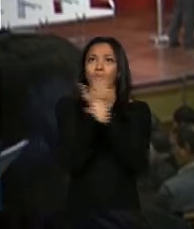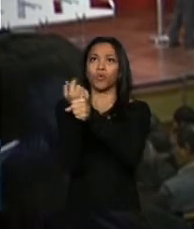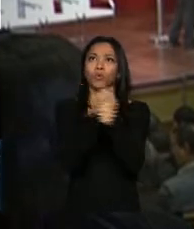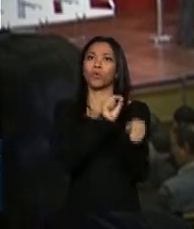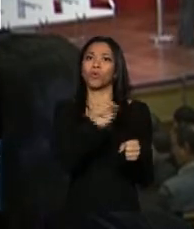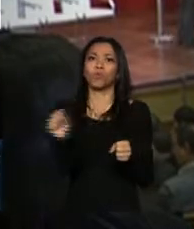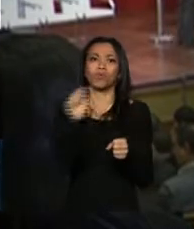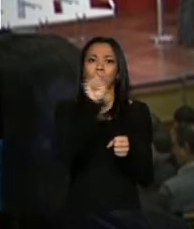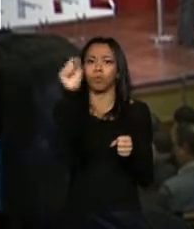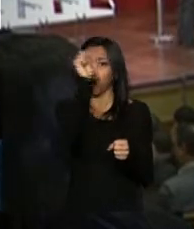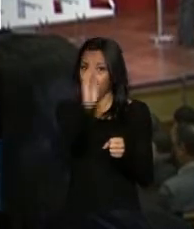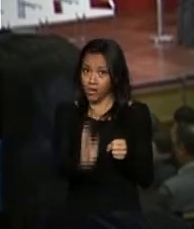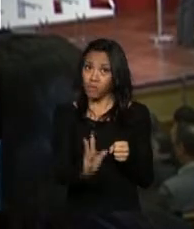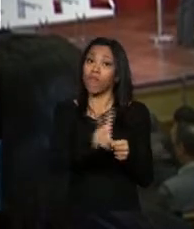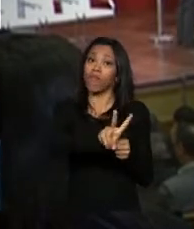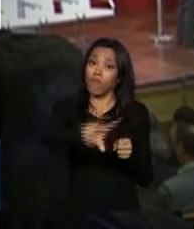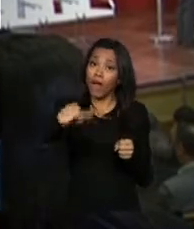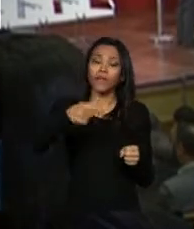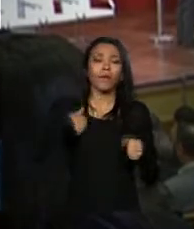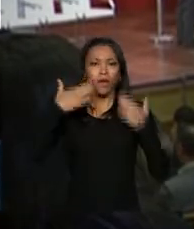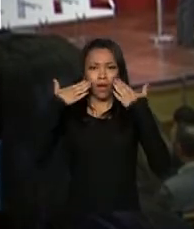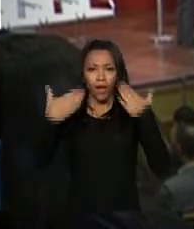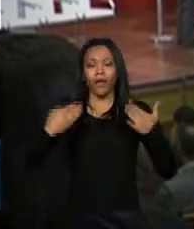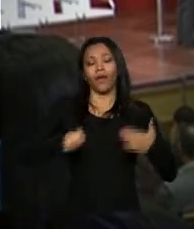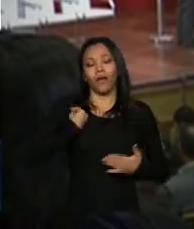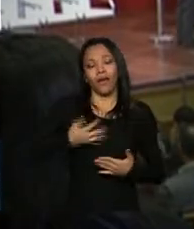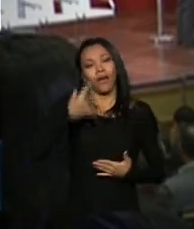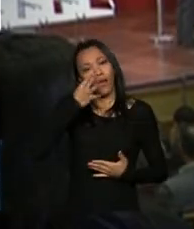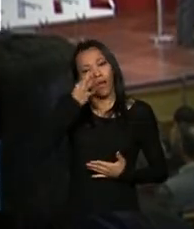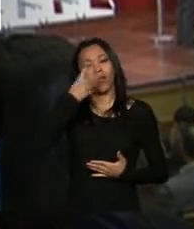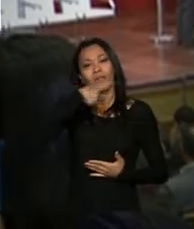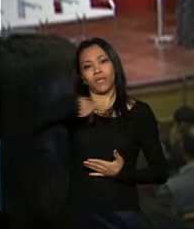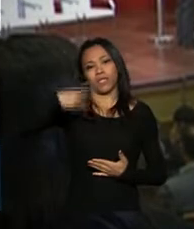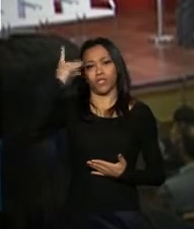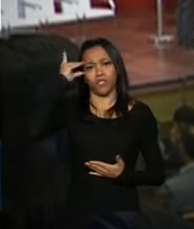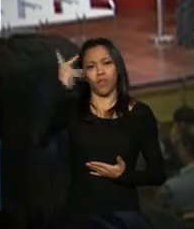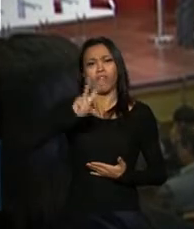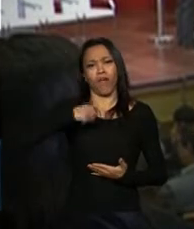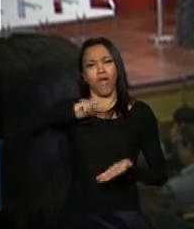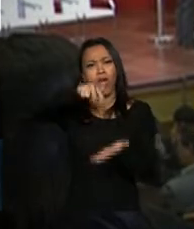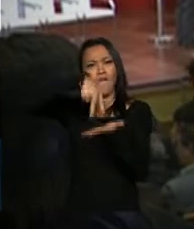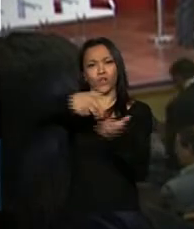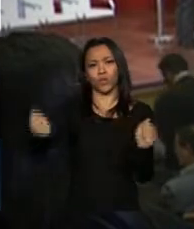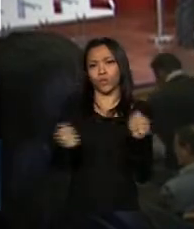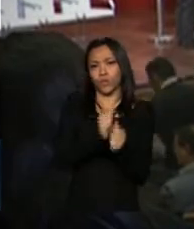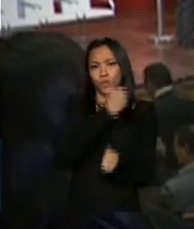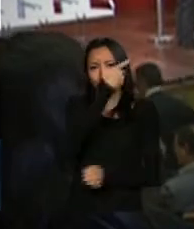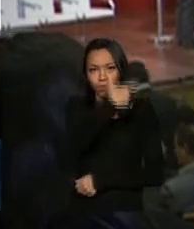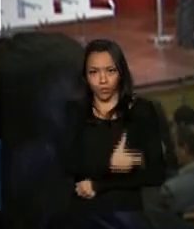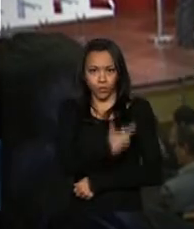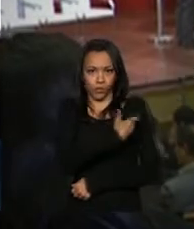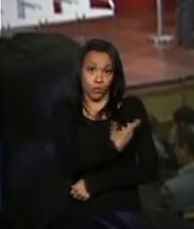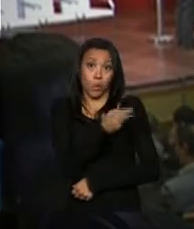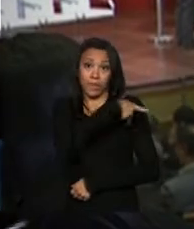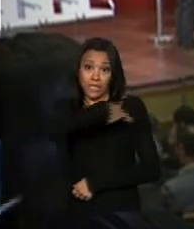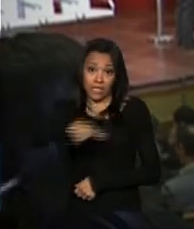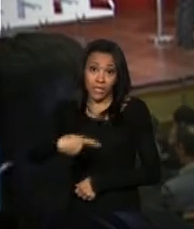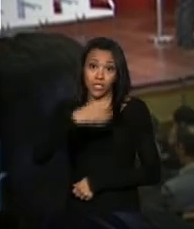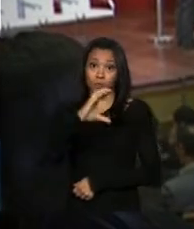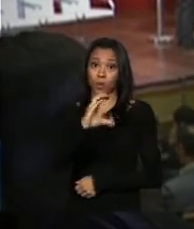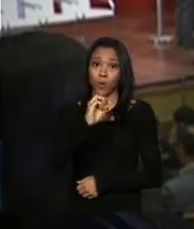cerimônia vai contar com a presença da presidenta Dilma Rousseff, que vai participar ao lado do presidente do Comitê Organizador